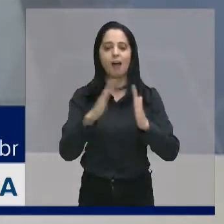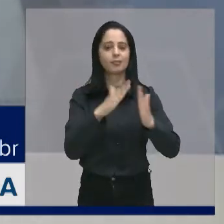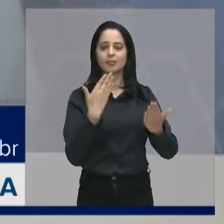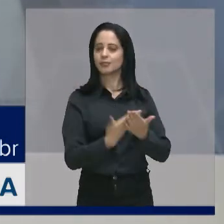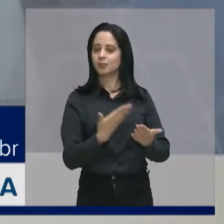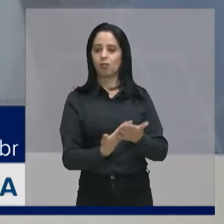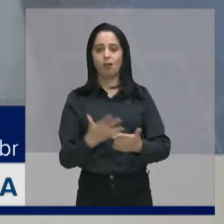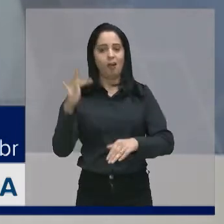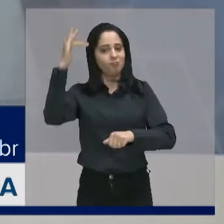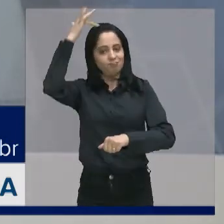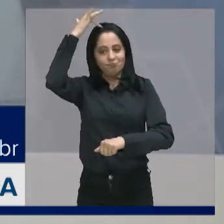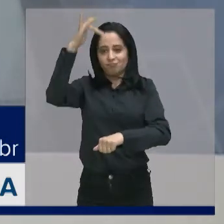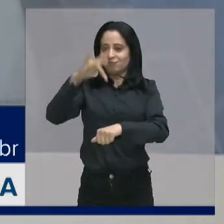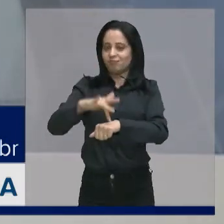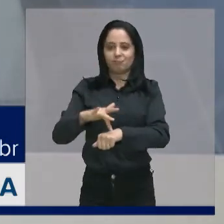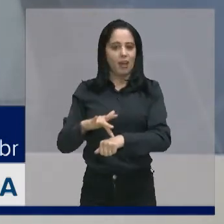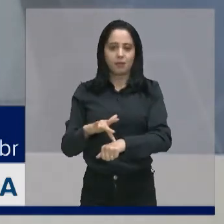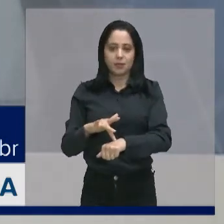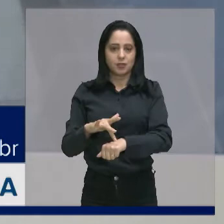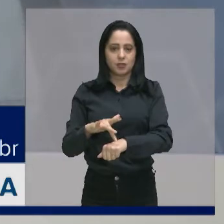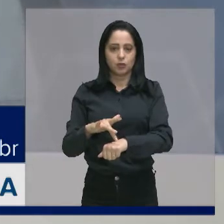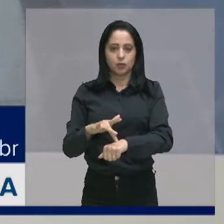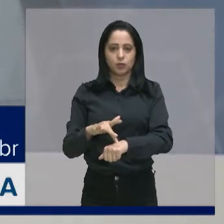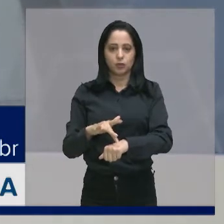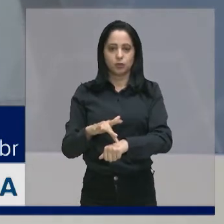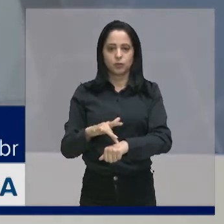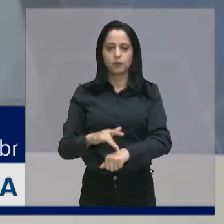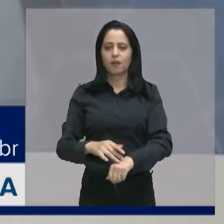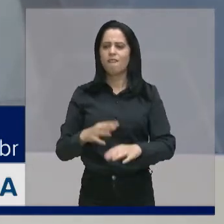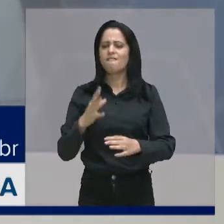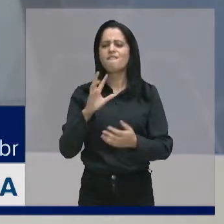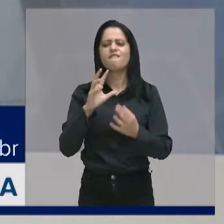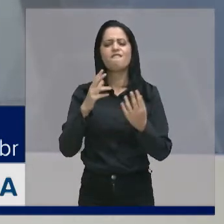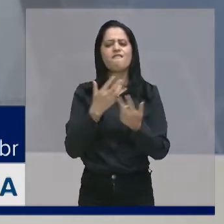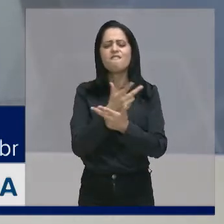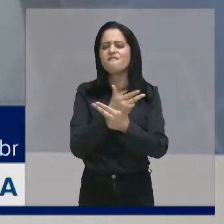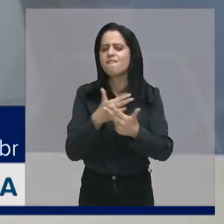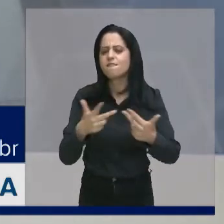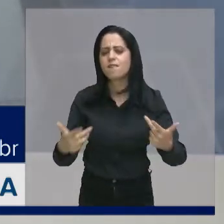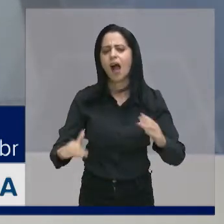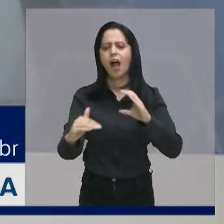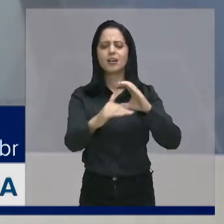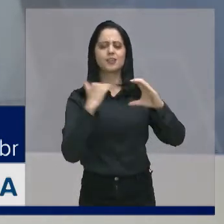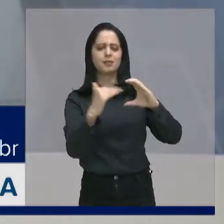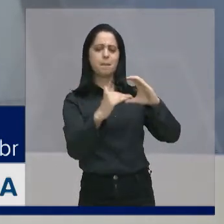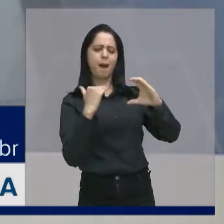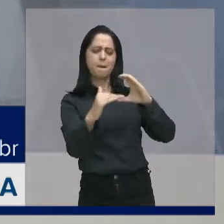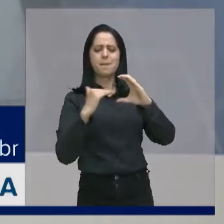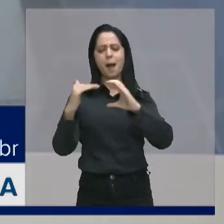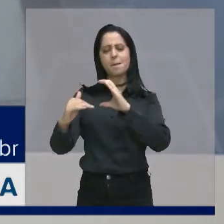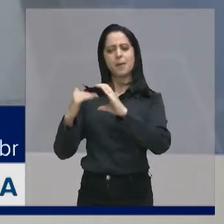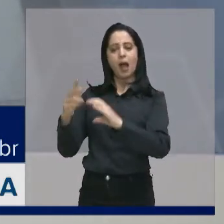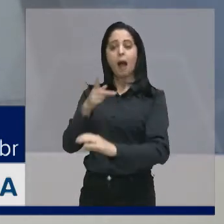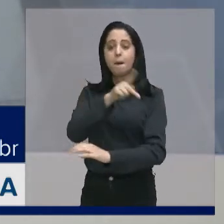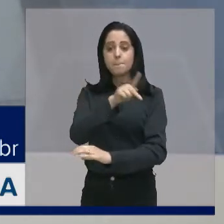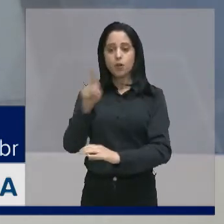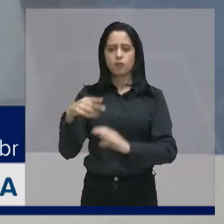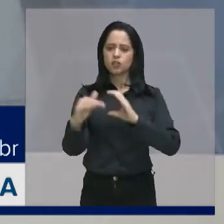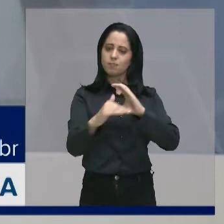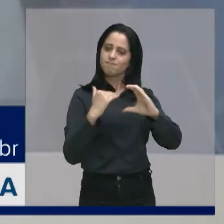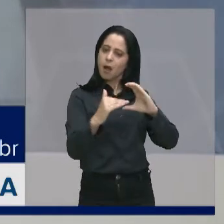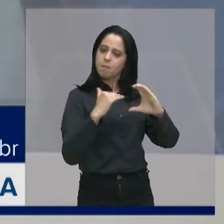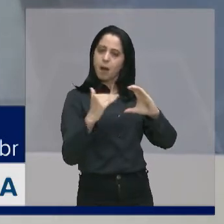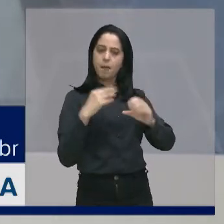absurdos, né? Foram inúmeros e-mails que nós recebemos, mensagens, sugestões de profissionais, não agora, já desde o ano passado,